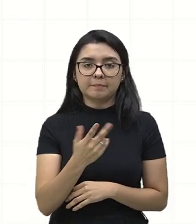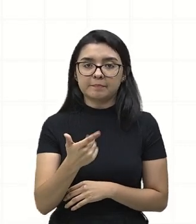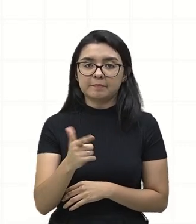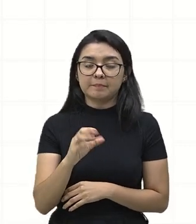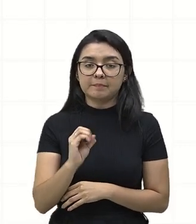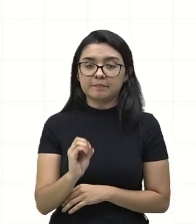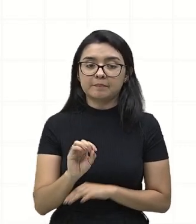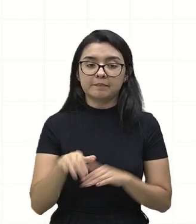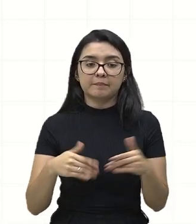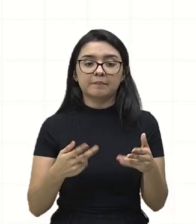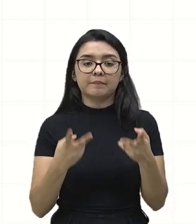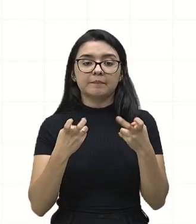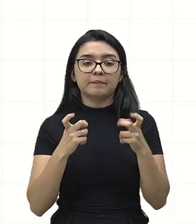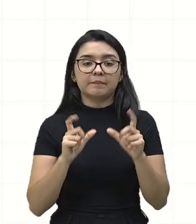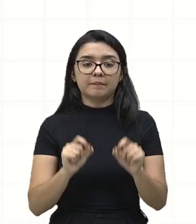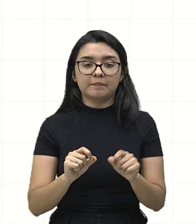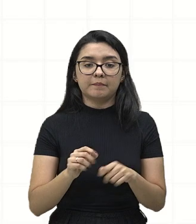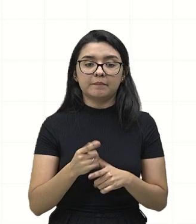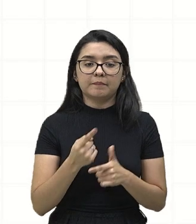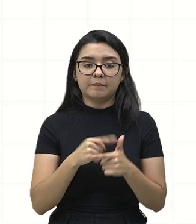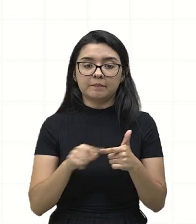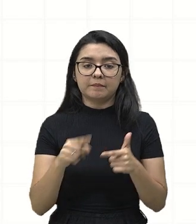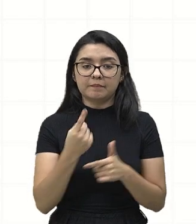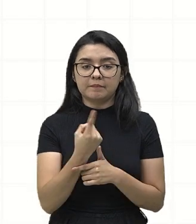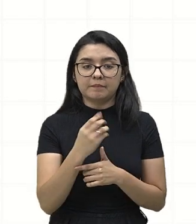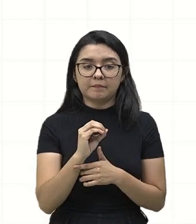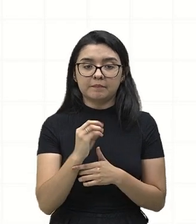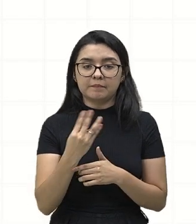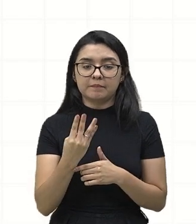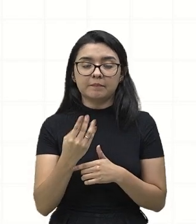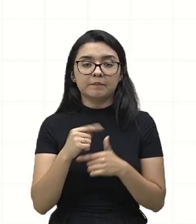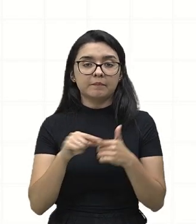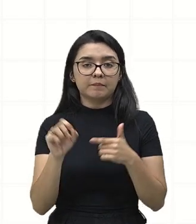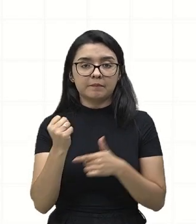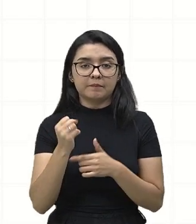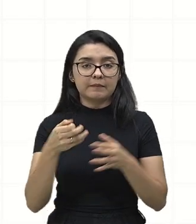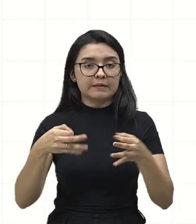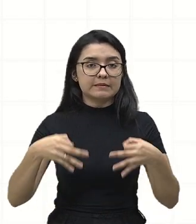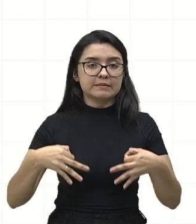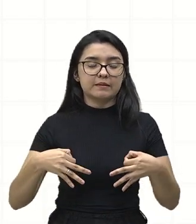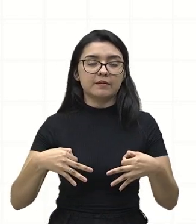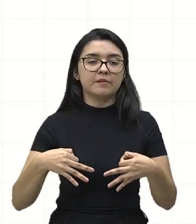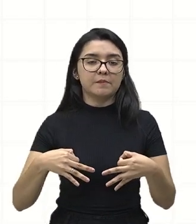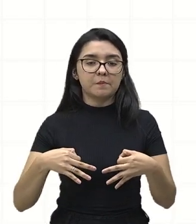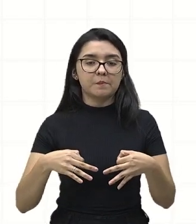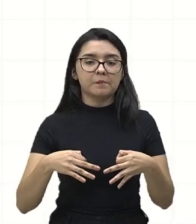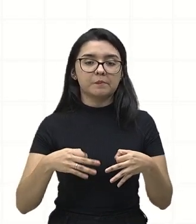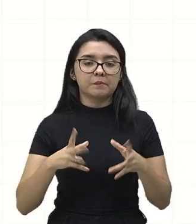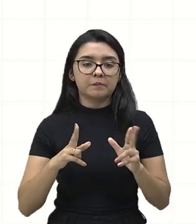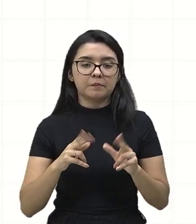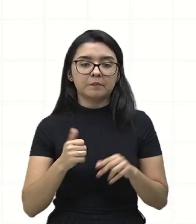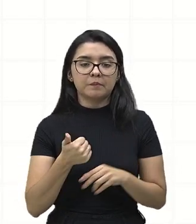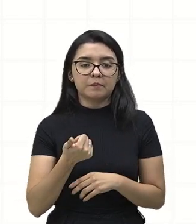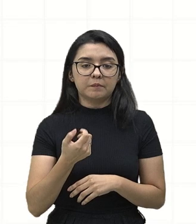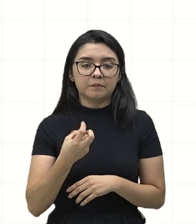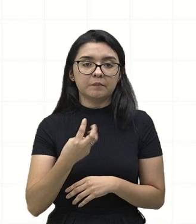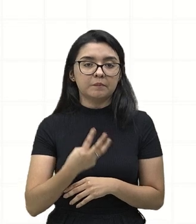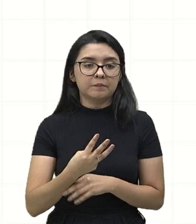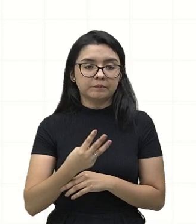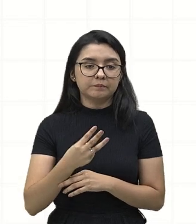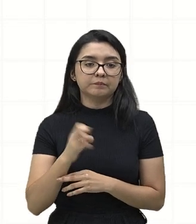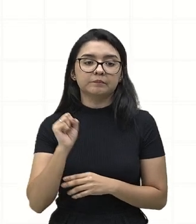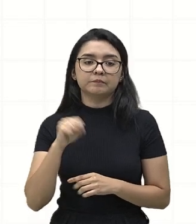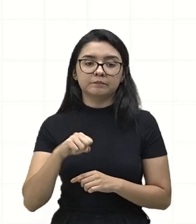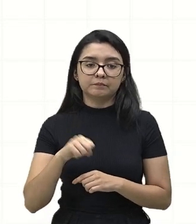só, a divisão de 104 por 8 é exata, é igual a 13. Então, sim,